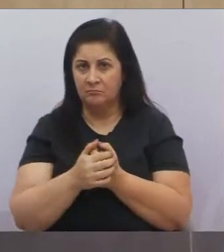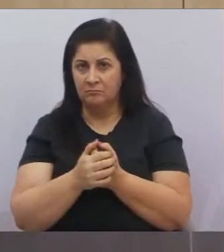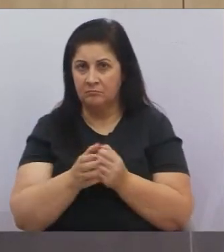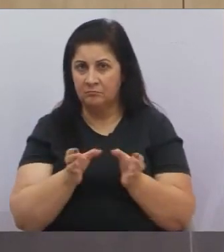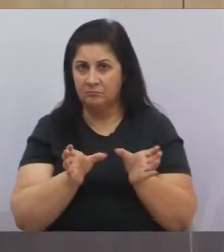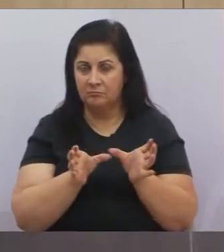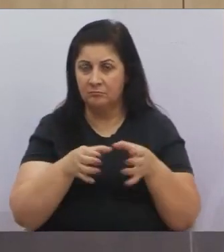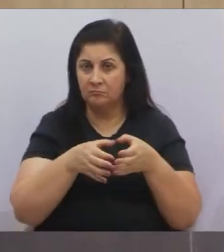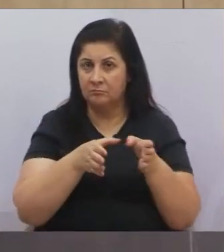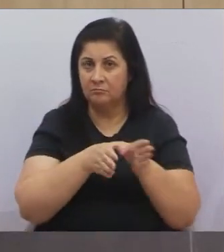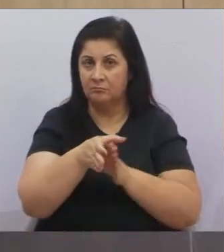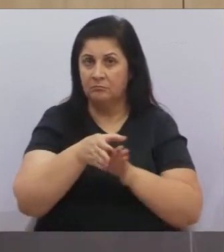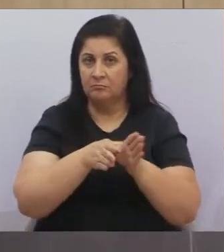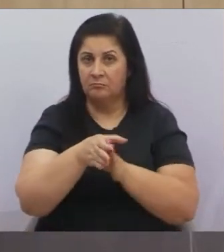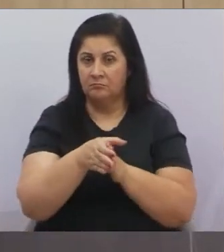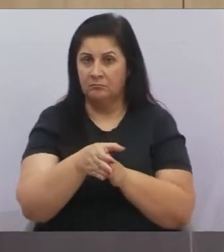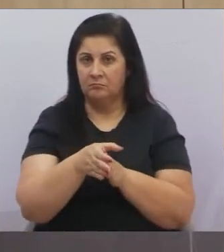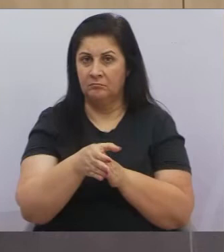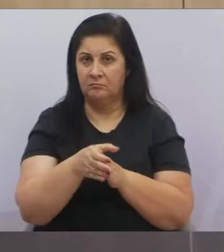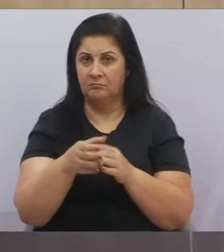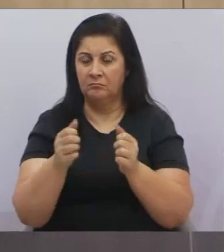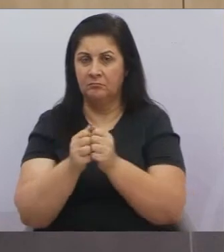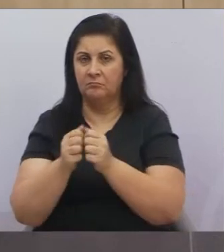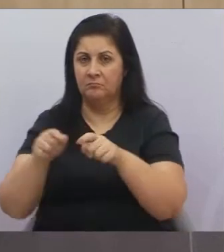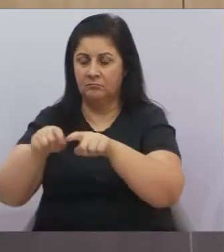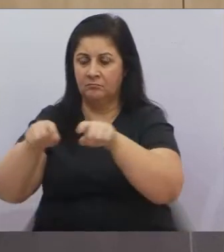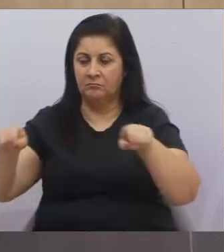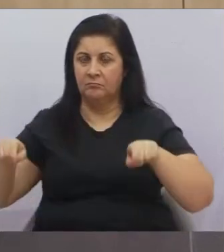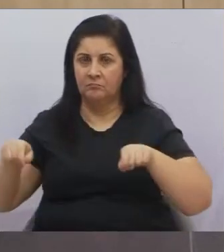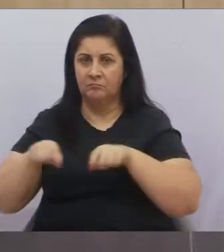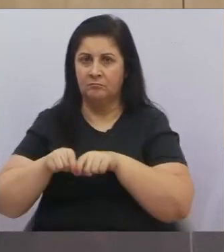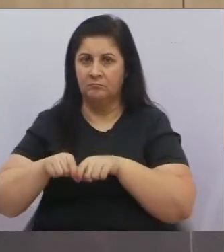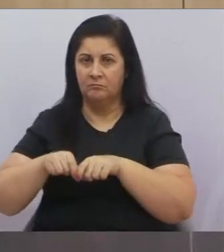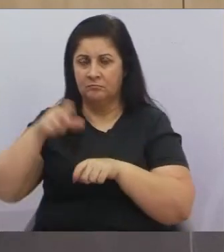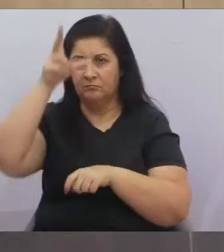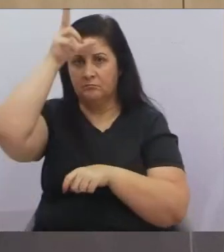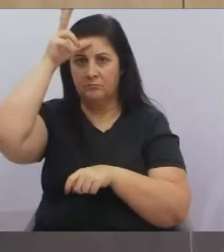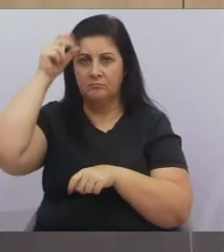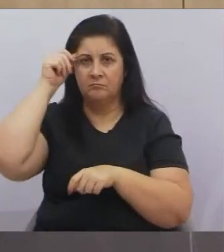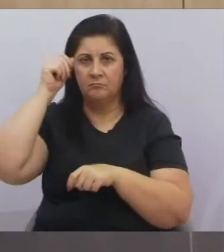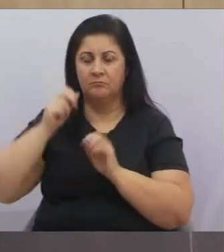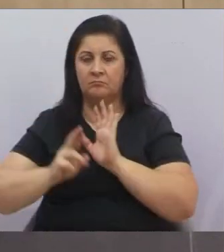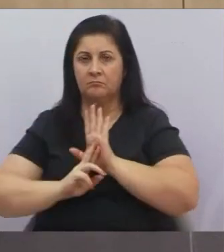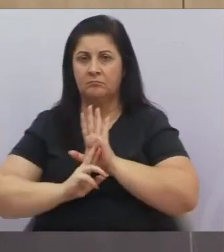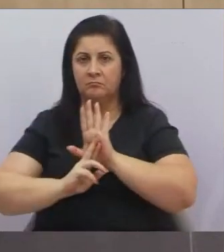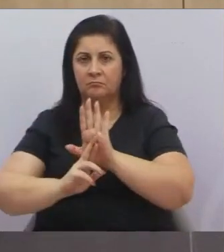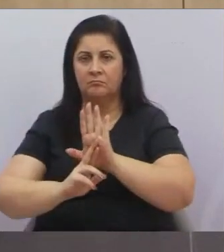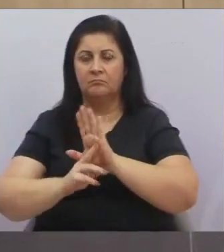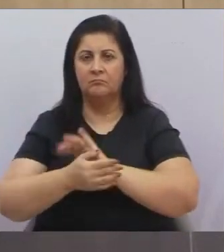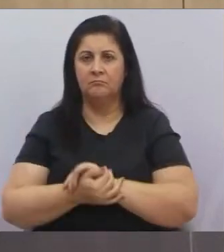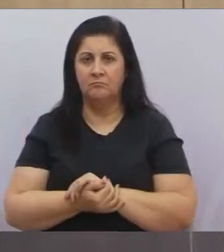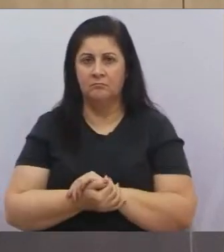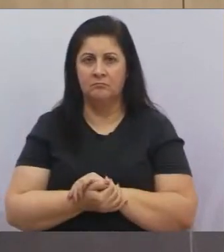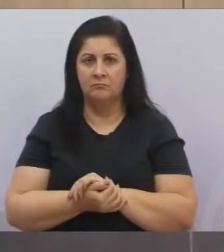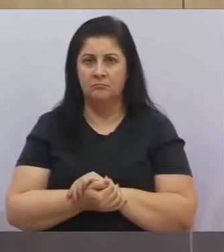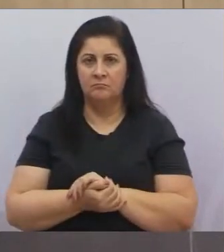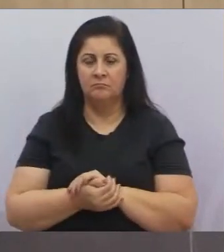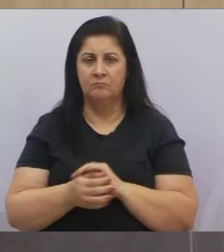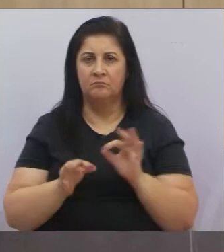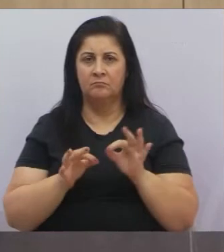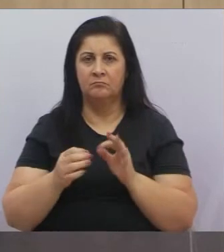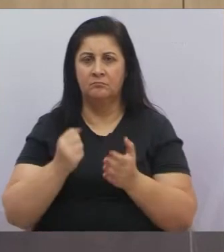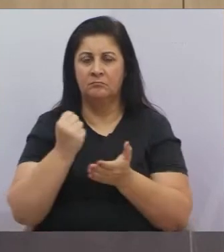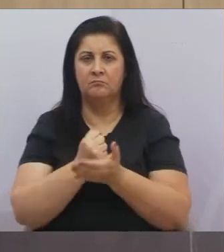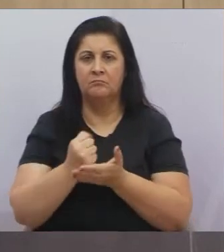Igualdade Racial ficará vinculado ao gabinete do prefeito, a quem caberá a representação da vaga estipulada no artigo